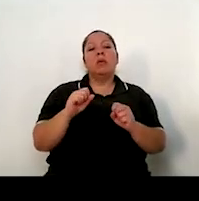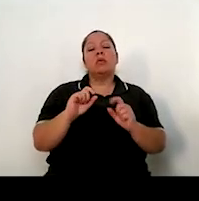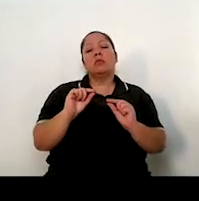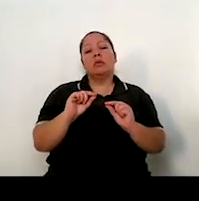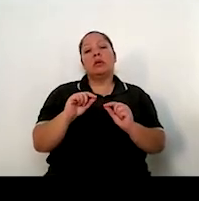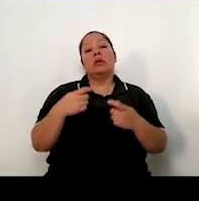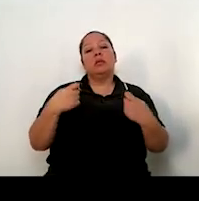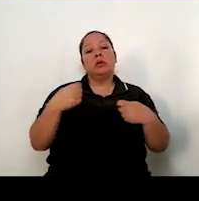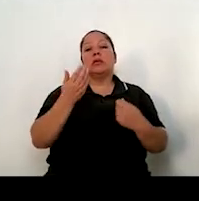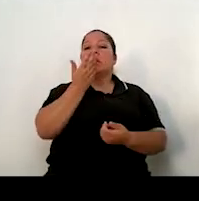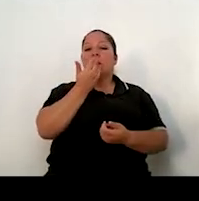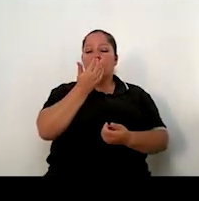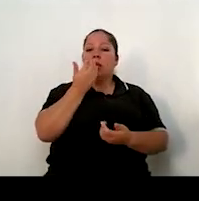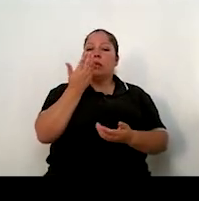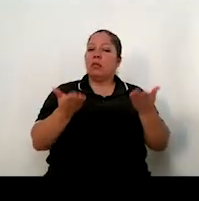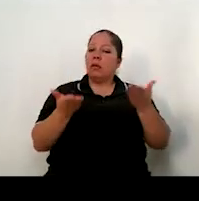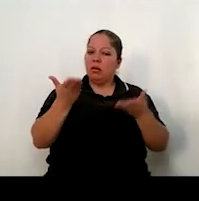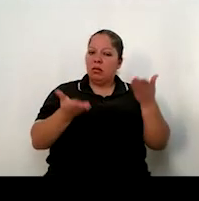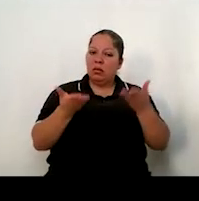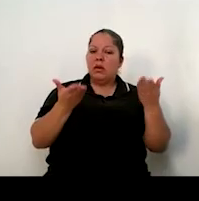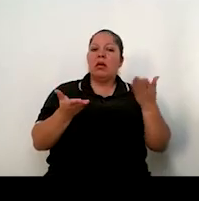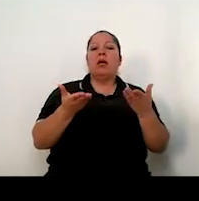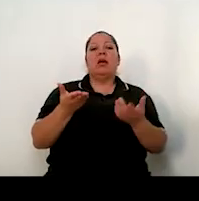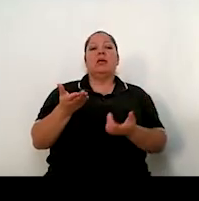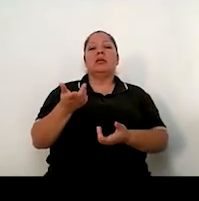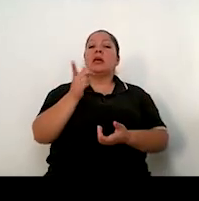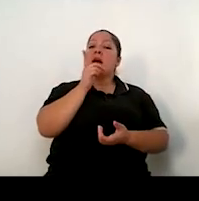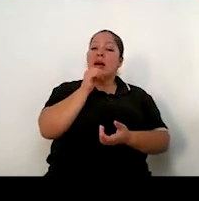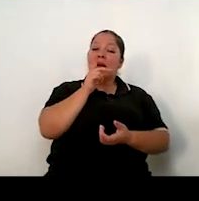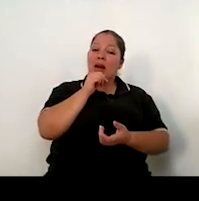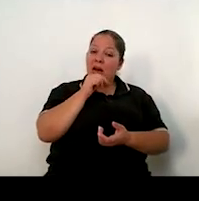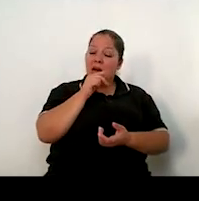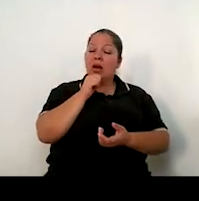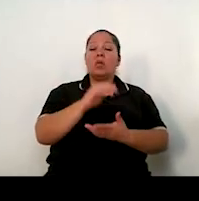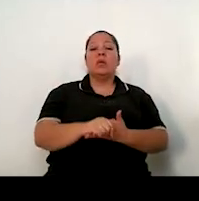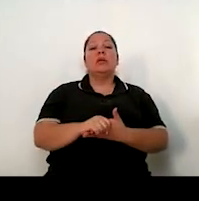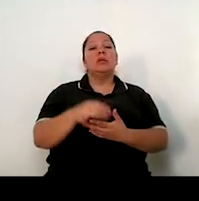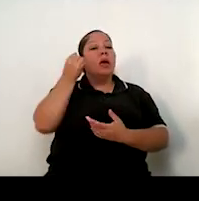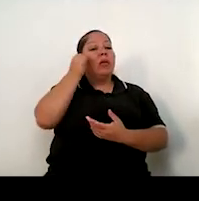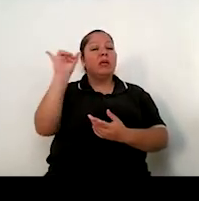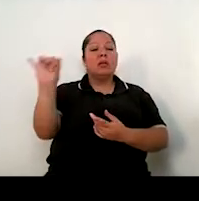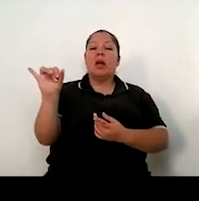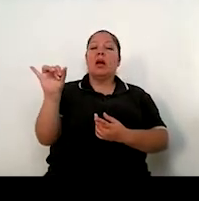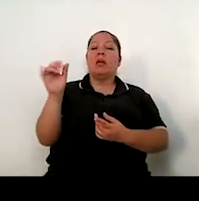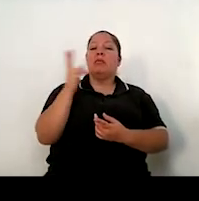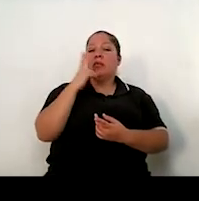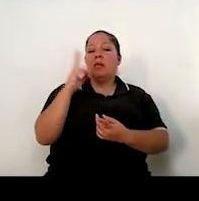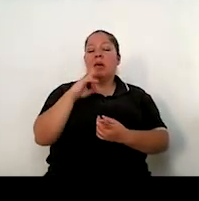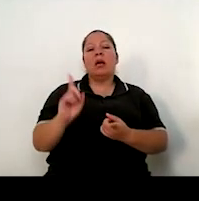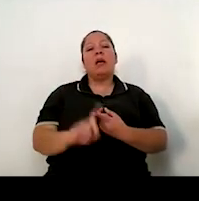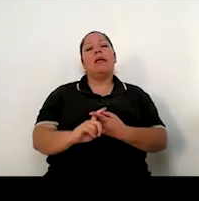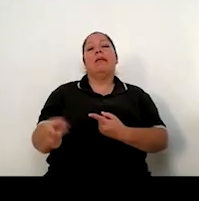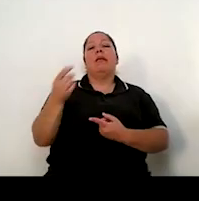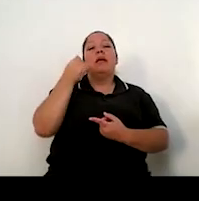alimentação equilibrada, uma boa hidratação, evitar tabagismo, evitar ingesta de bebida alcoólica e